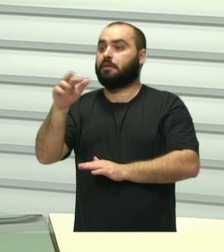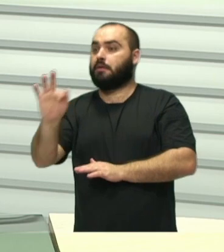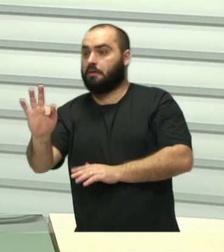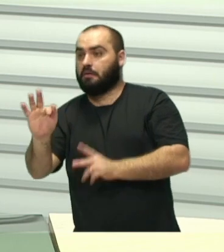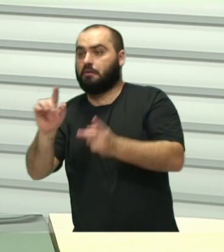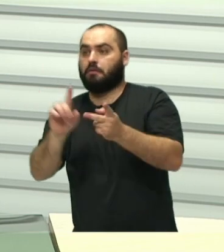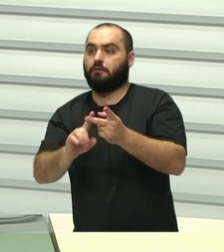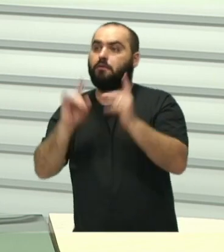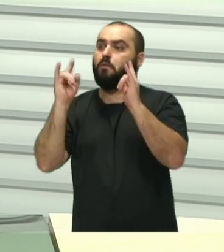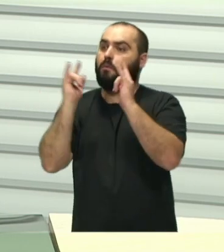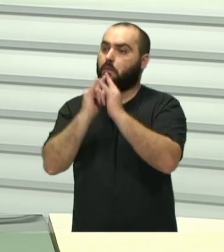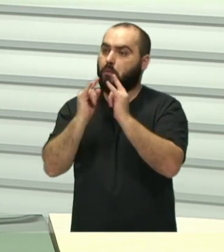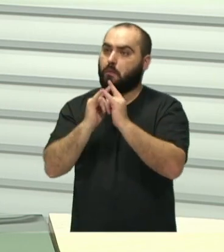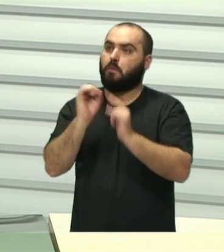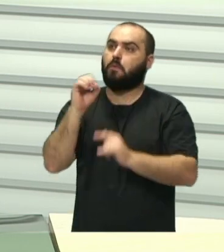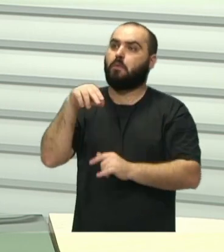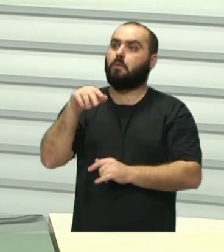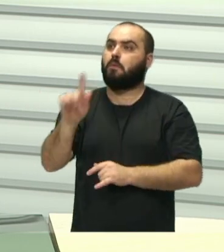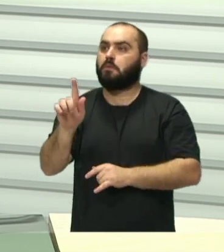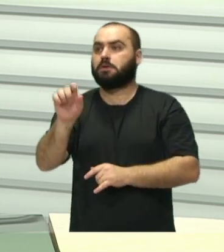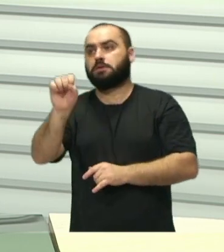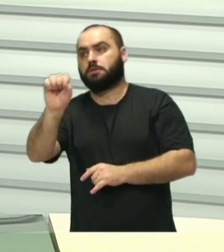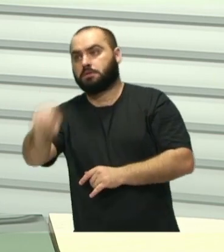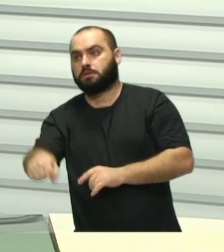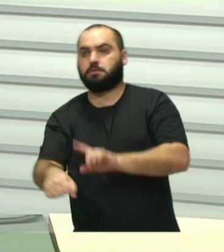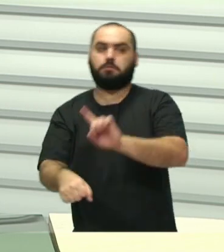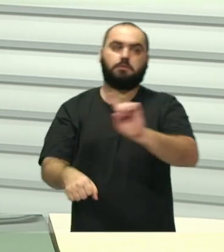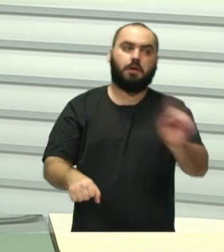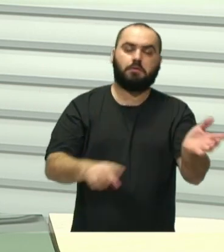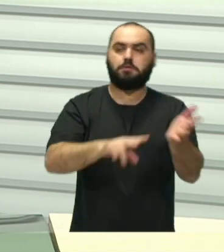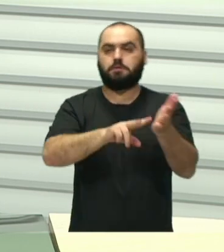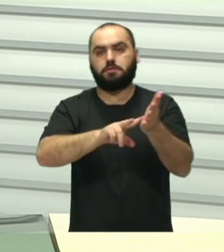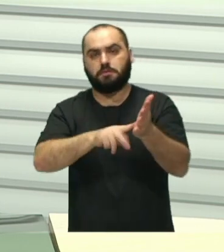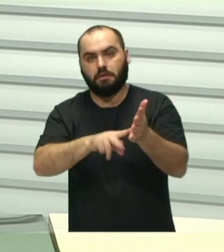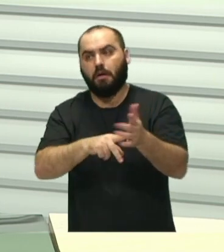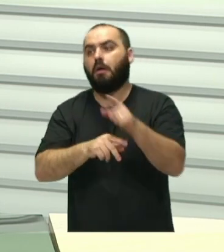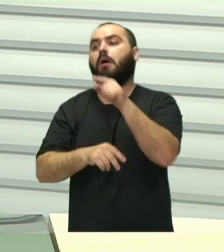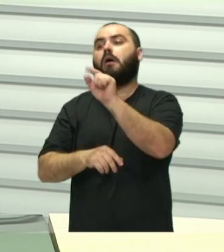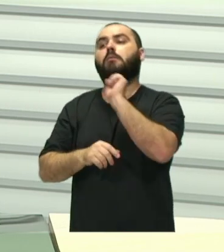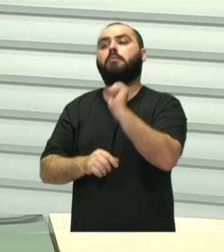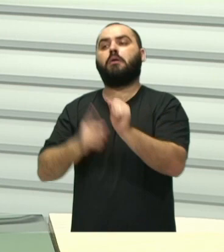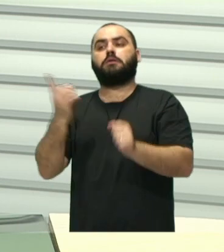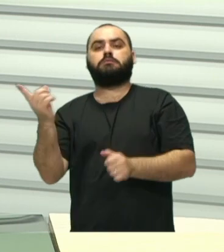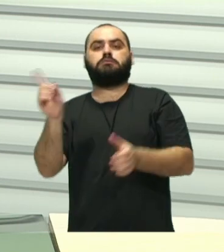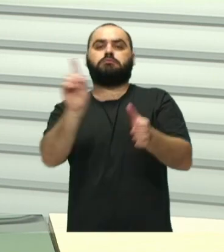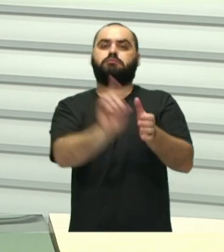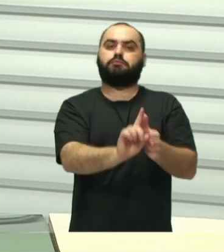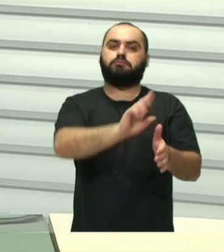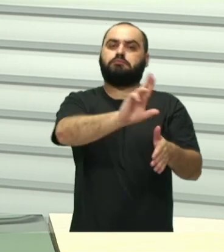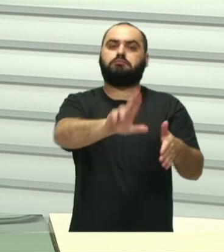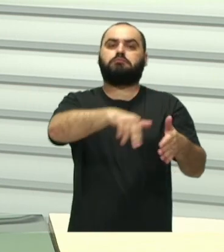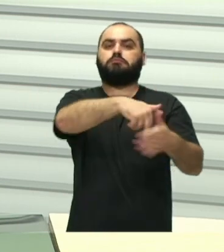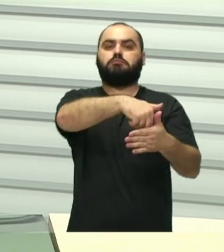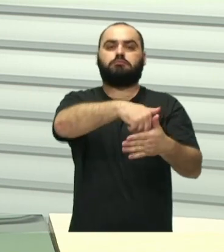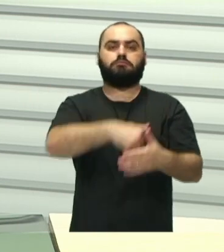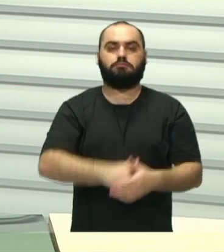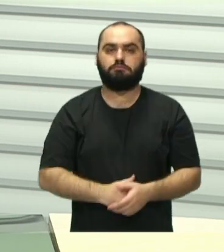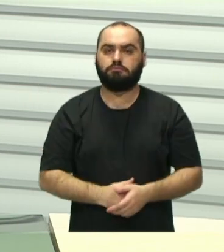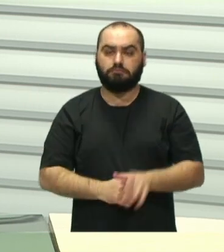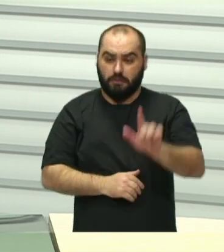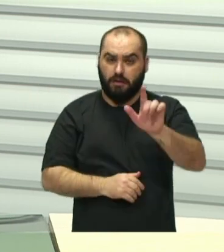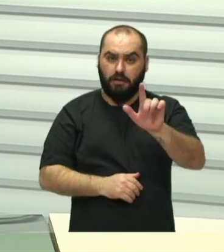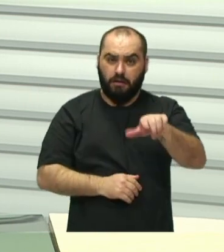estando numa ONG ou não algum sindicato mas que ele possa fazer o pedido de usar a Tribuna isso para nós é muito importante